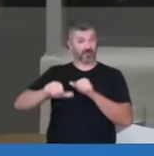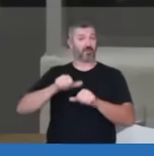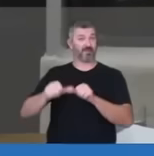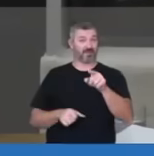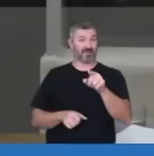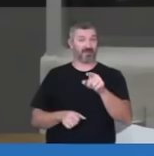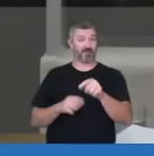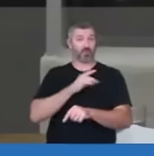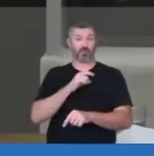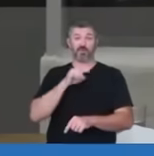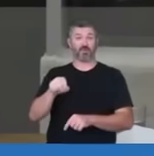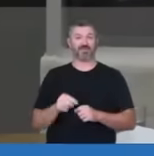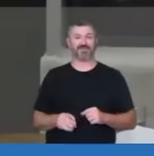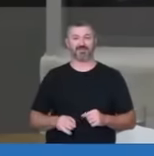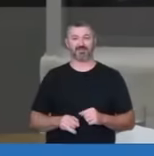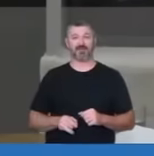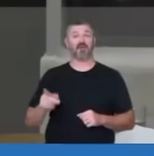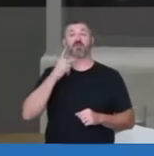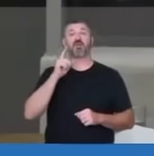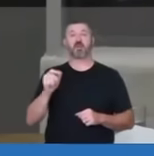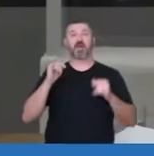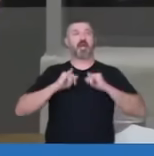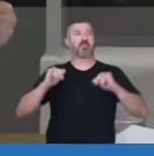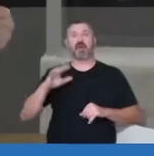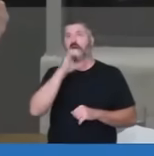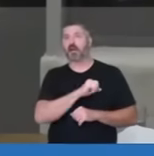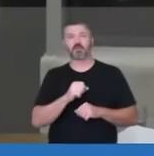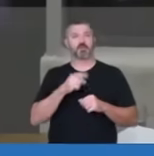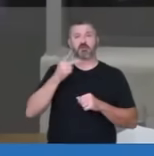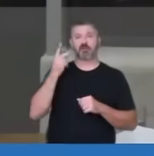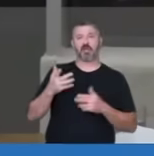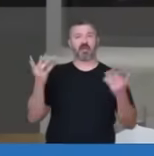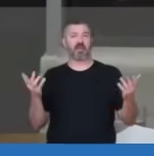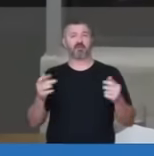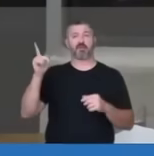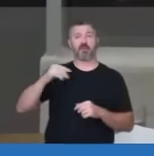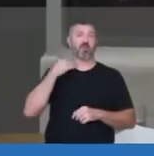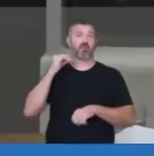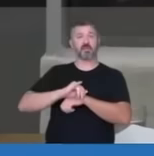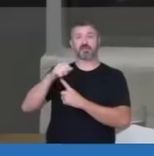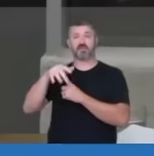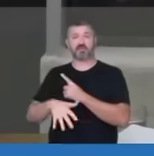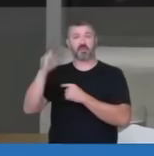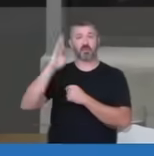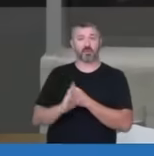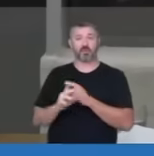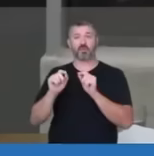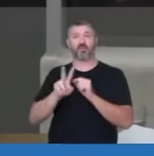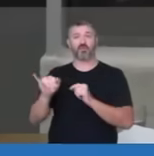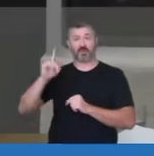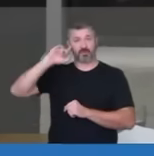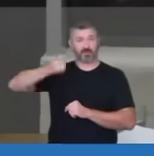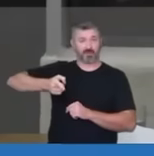é o medo. Então, eles fazem uma mega campanha para dizer que o Banco Central do Brasil vai